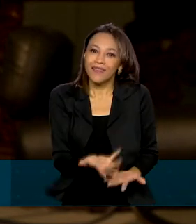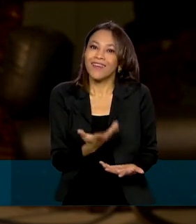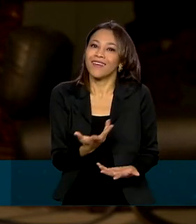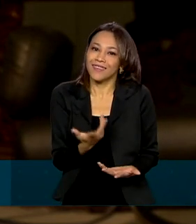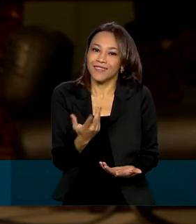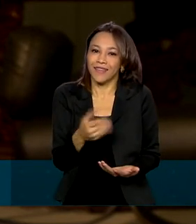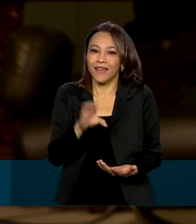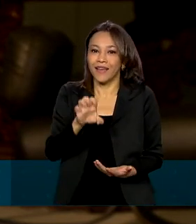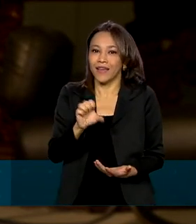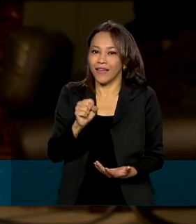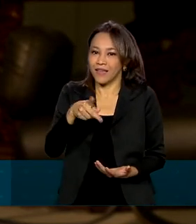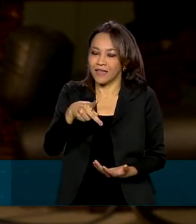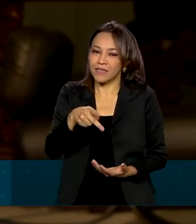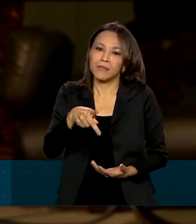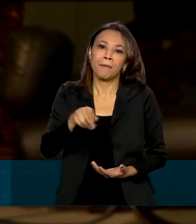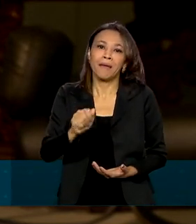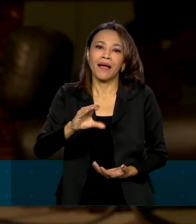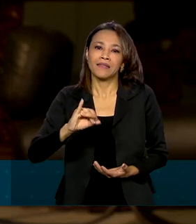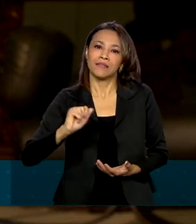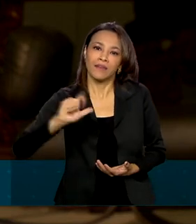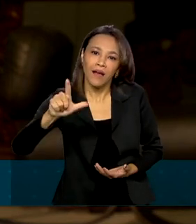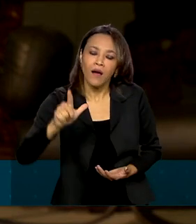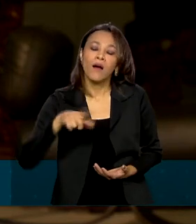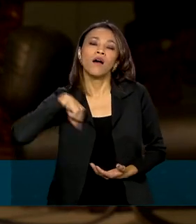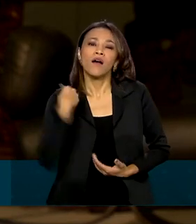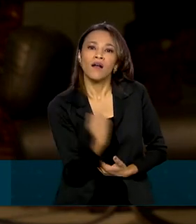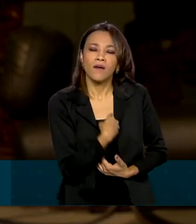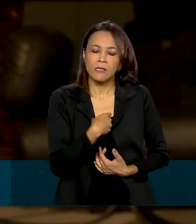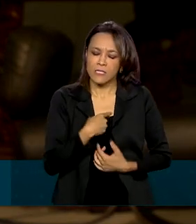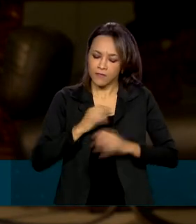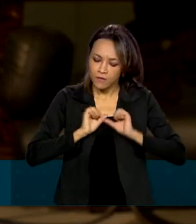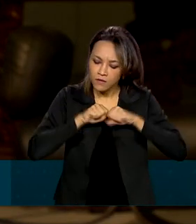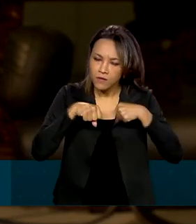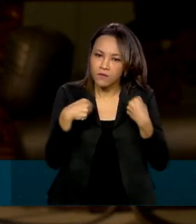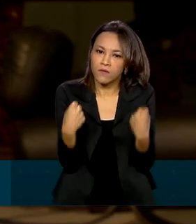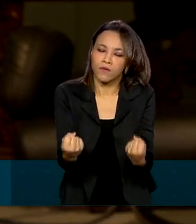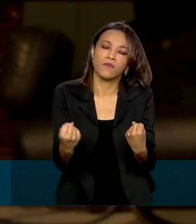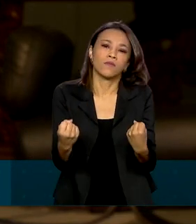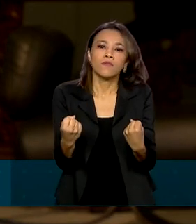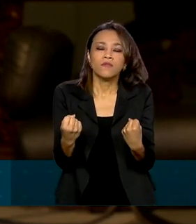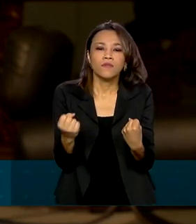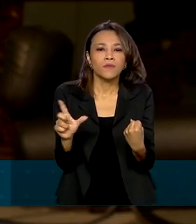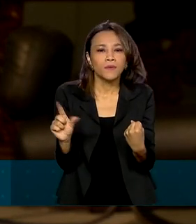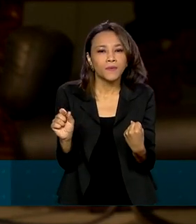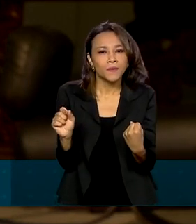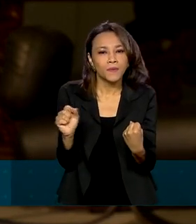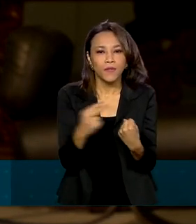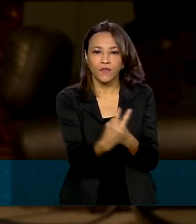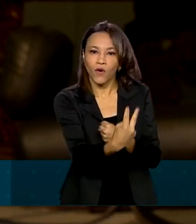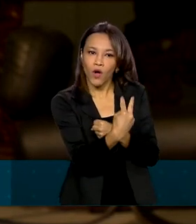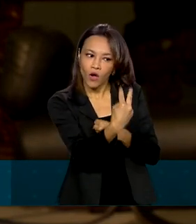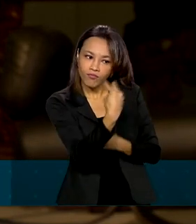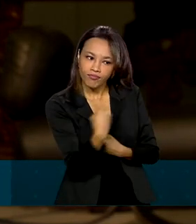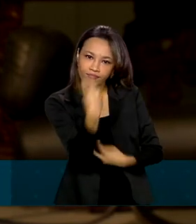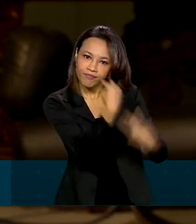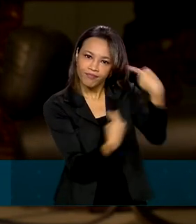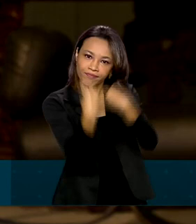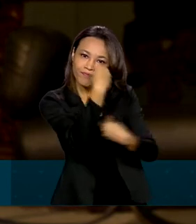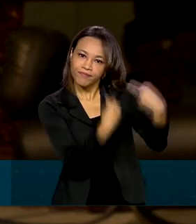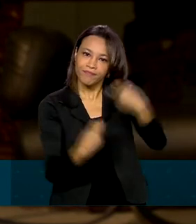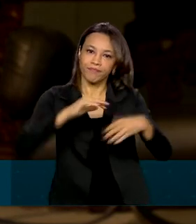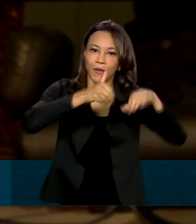espacial, então nós fizemos um grande esforço que foi acompanhado pelo Congresso, pelos deputados e